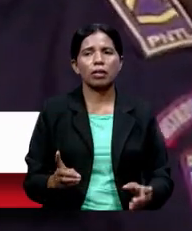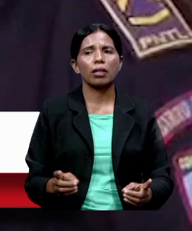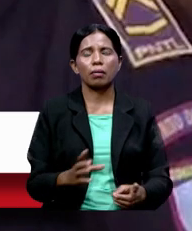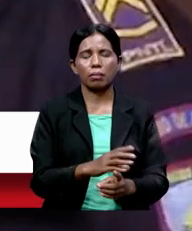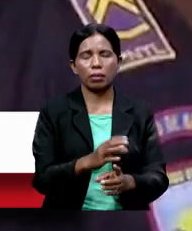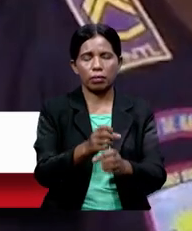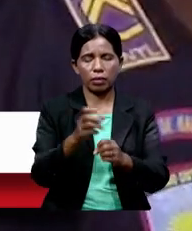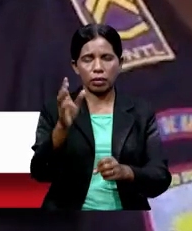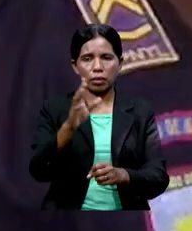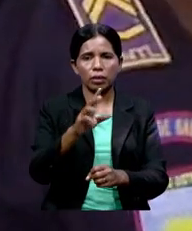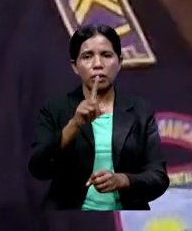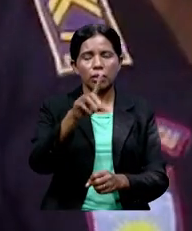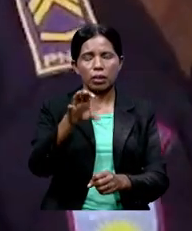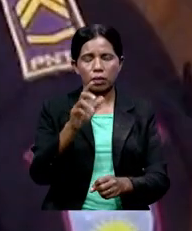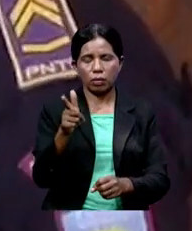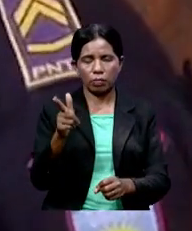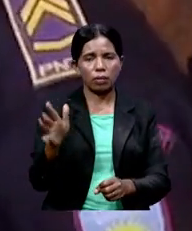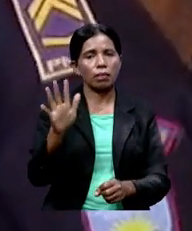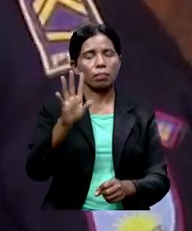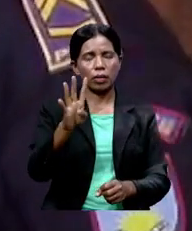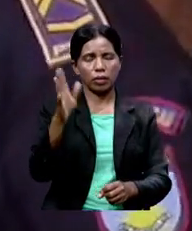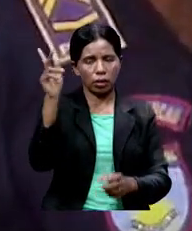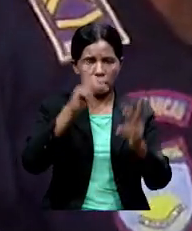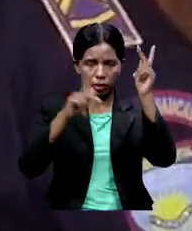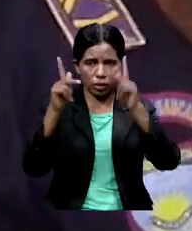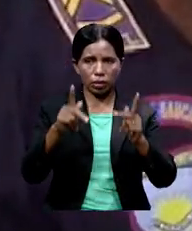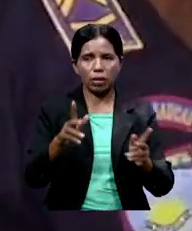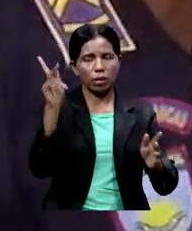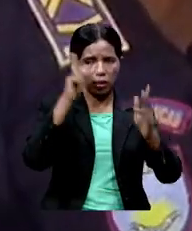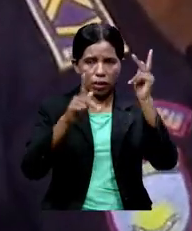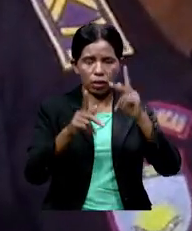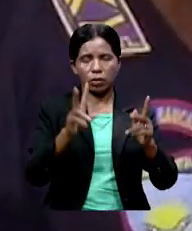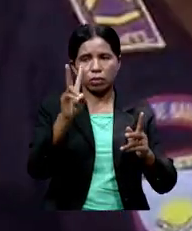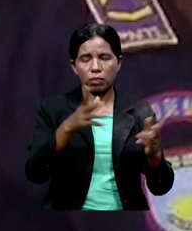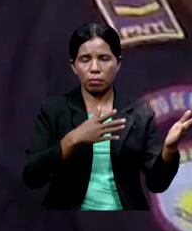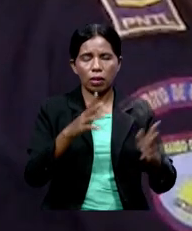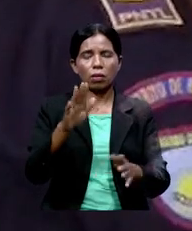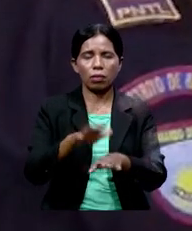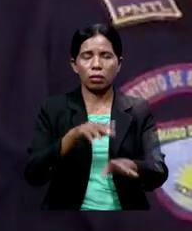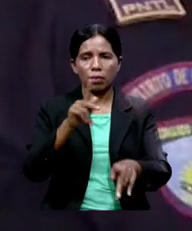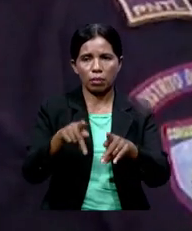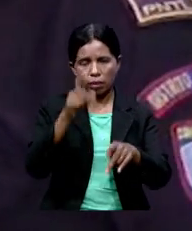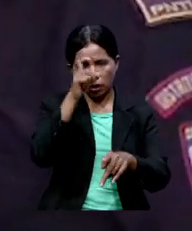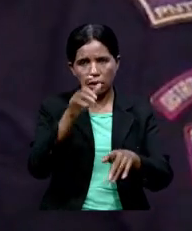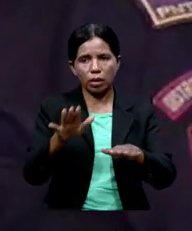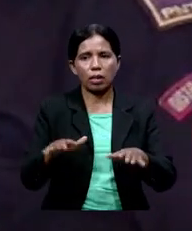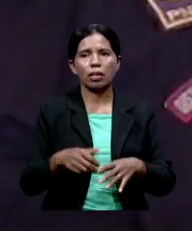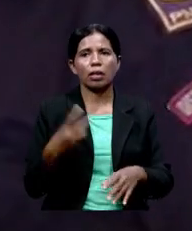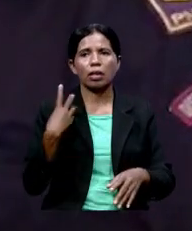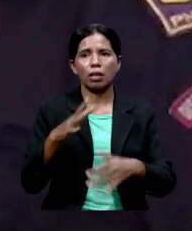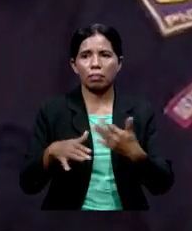Usi 134 caso ne ia caso rua ma caso ofensa sensor minoridade sira depois a mesmo si ha